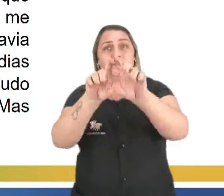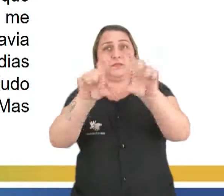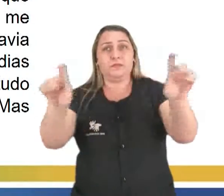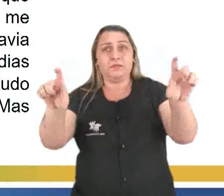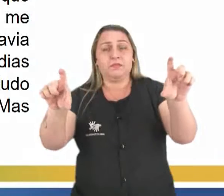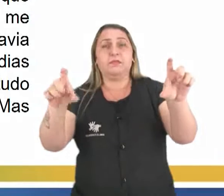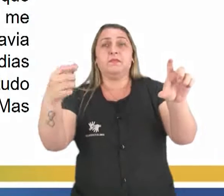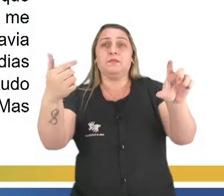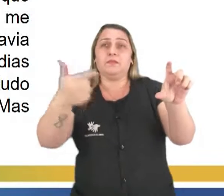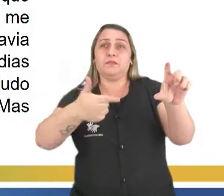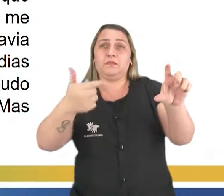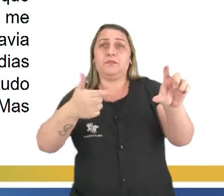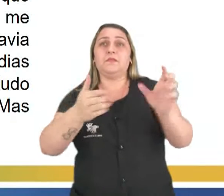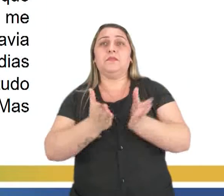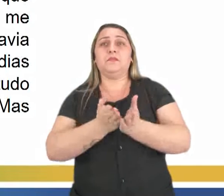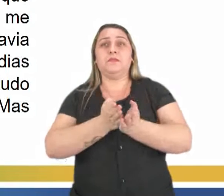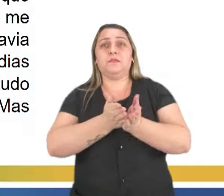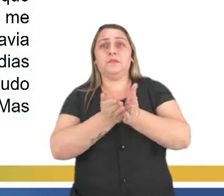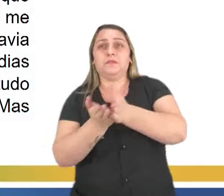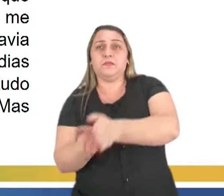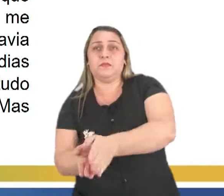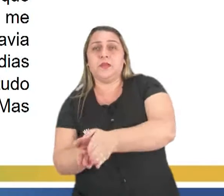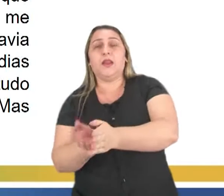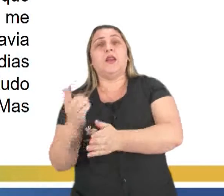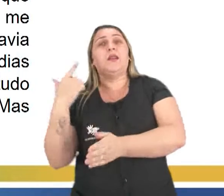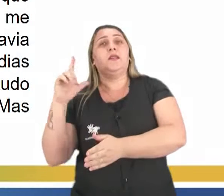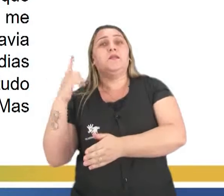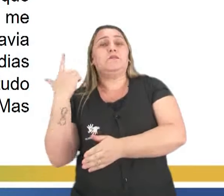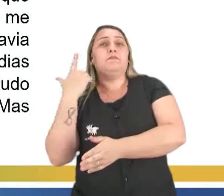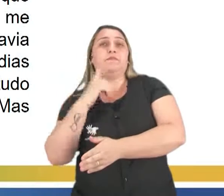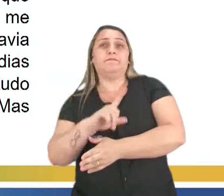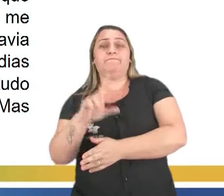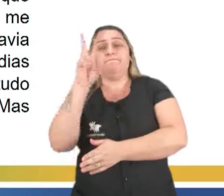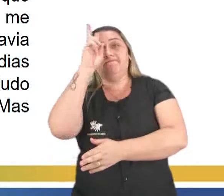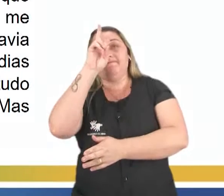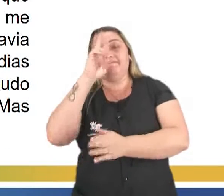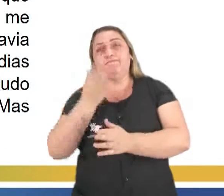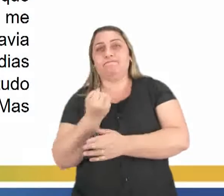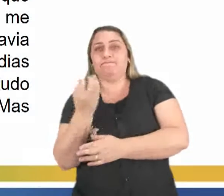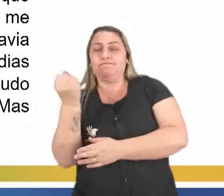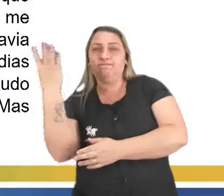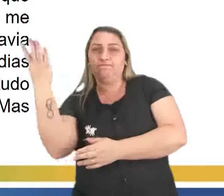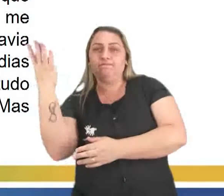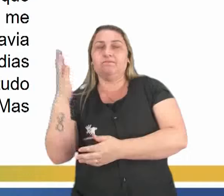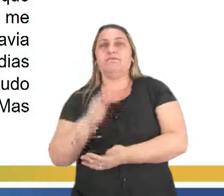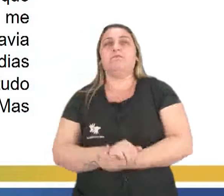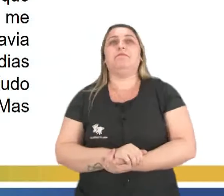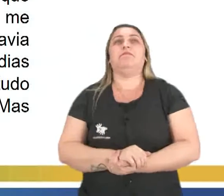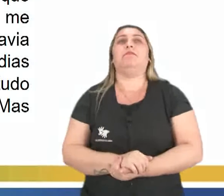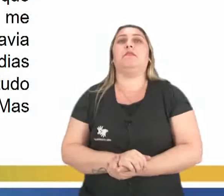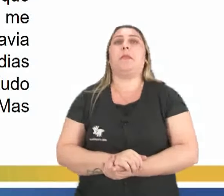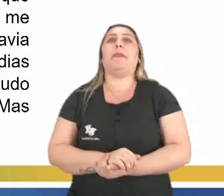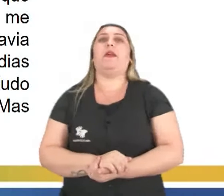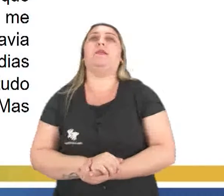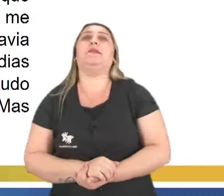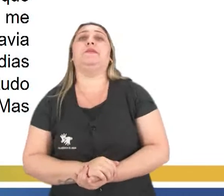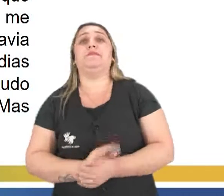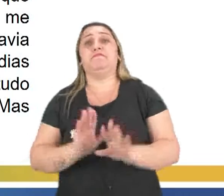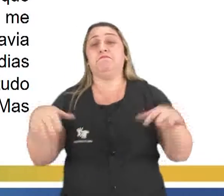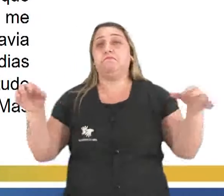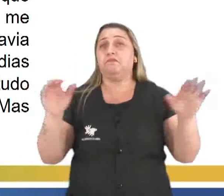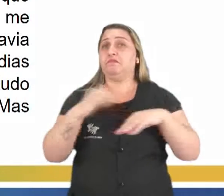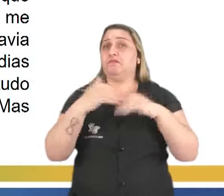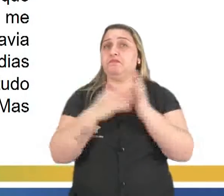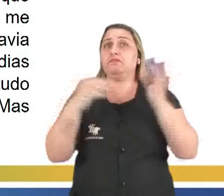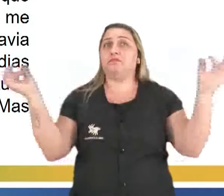2, o náufrago, da nossa aventura aí com Robinson Crusoe, nossa narrativa de aventura. Vamos lá. Quando